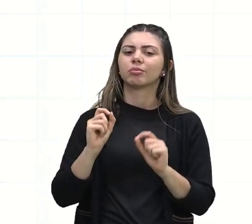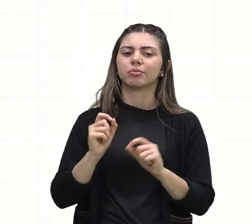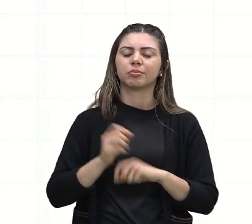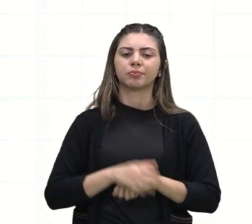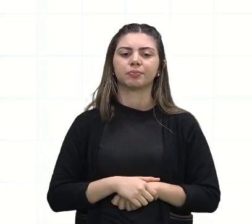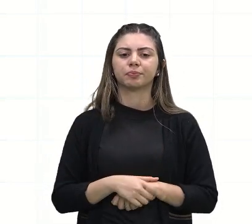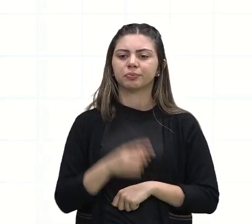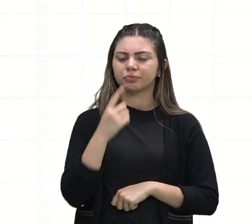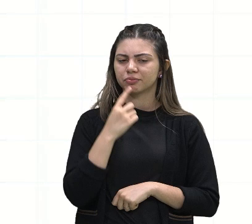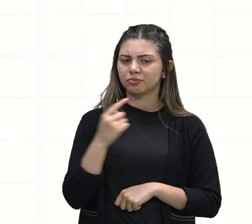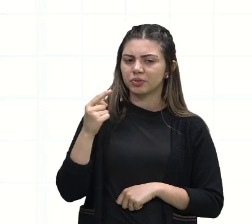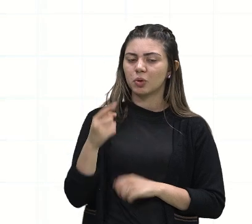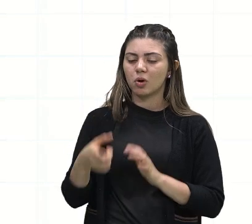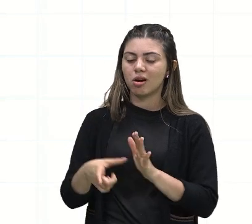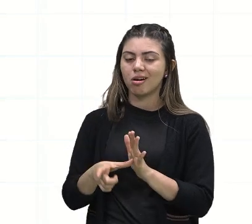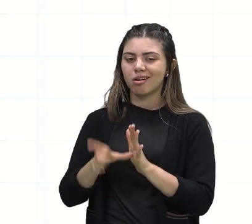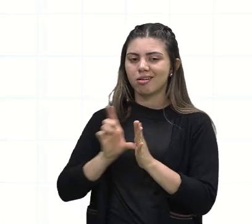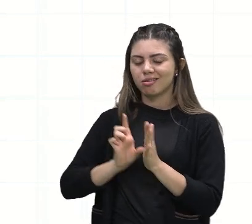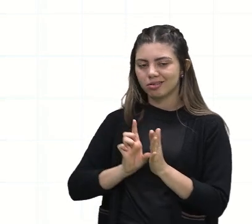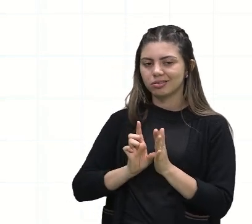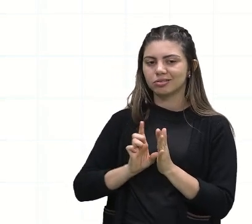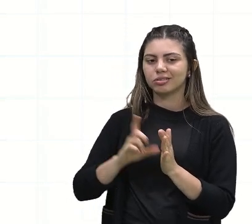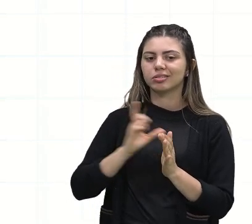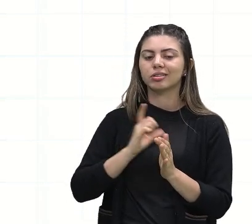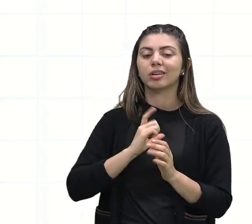colocando aqui o artigo antes desse